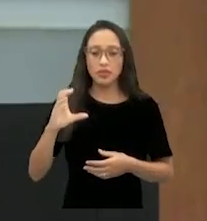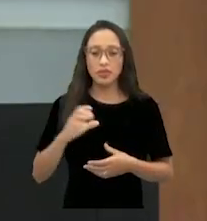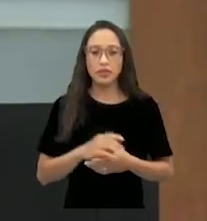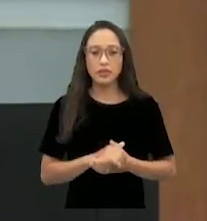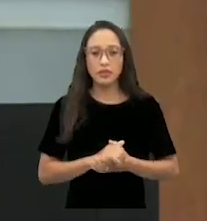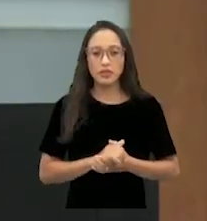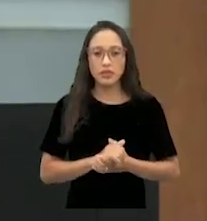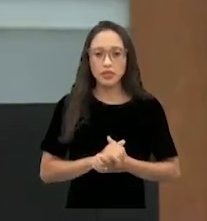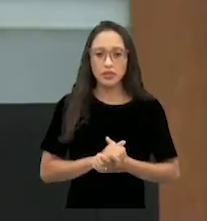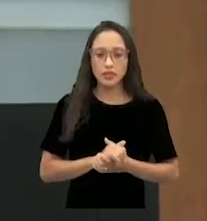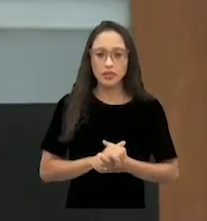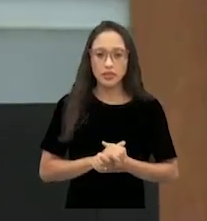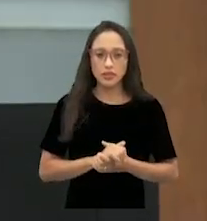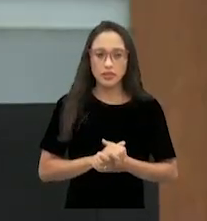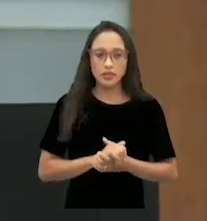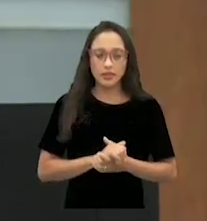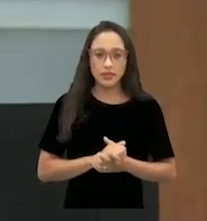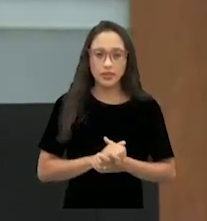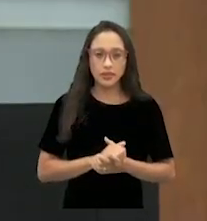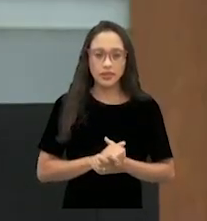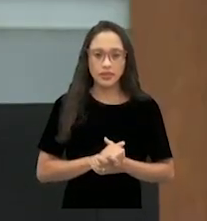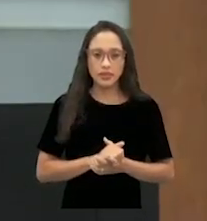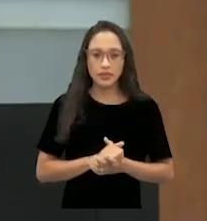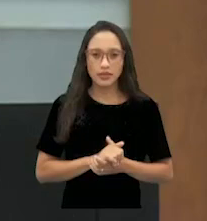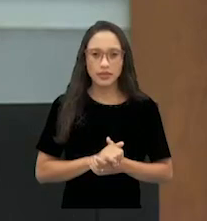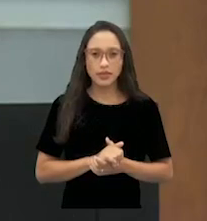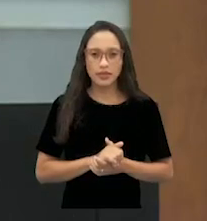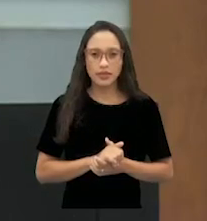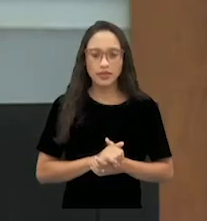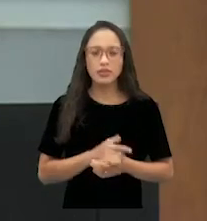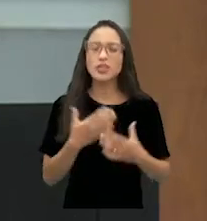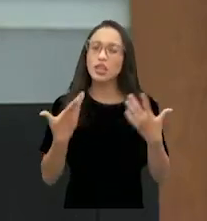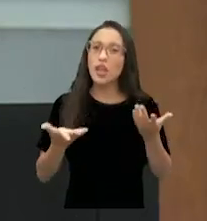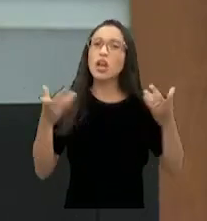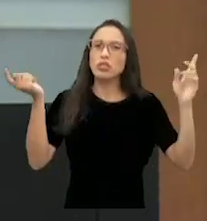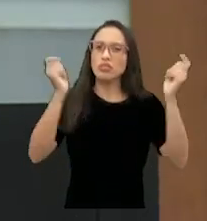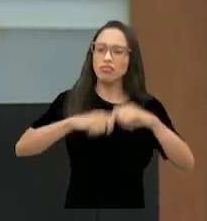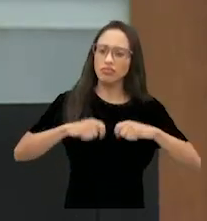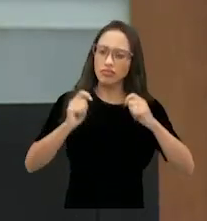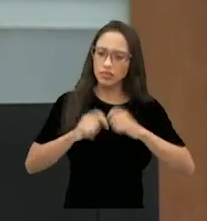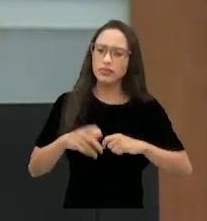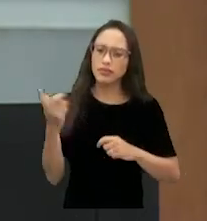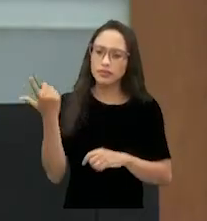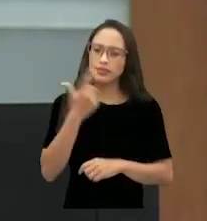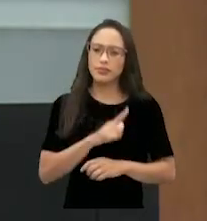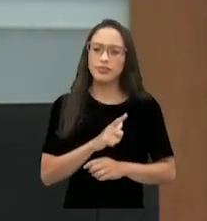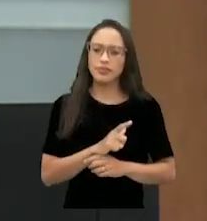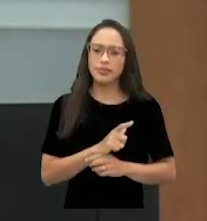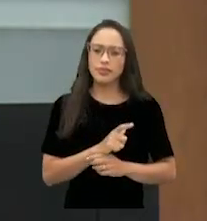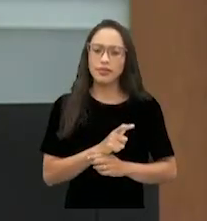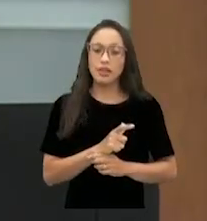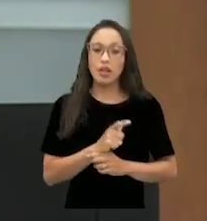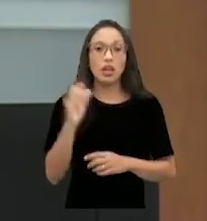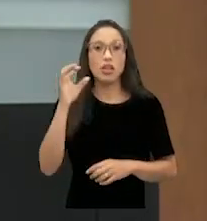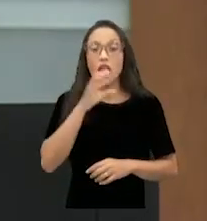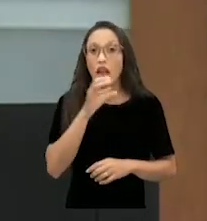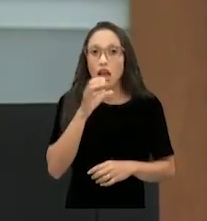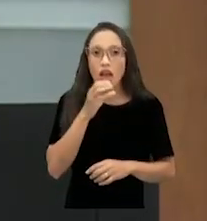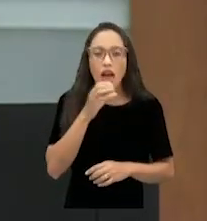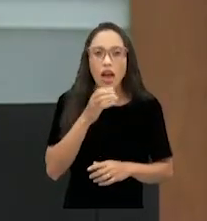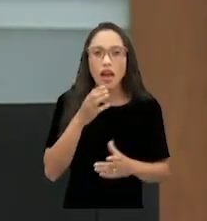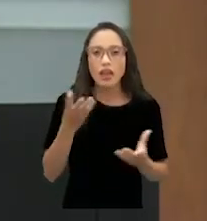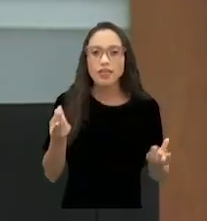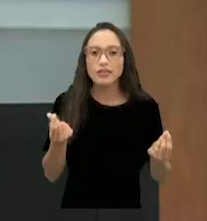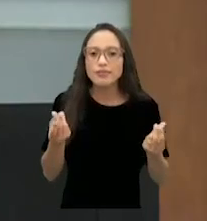presidente. Porque eles ainda podem, acelerar